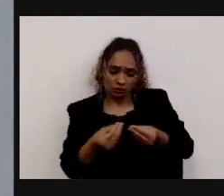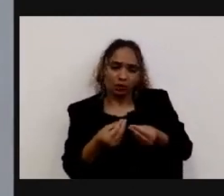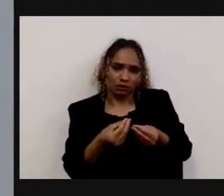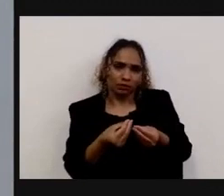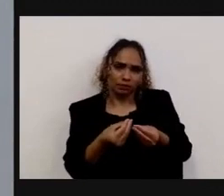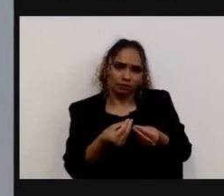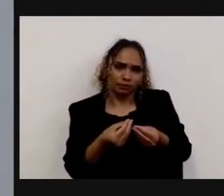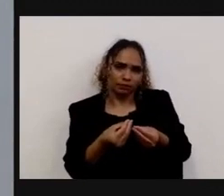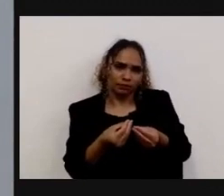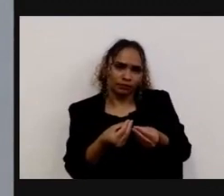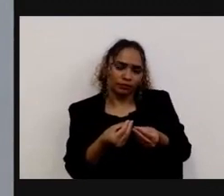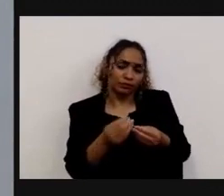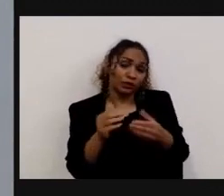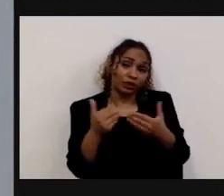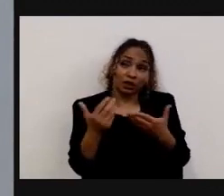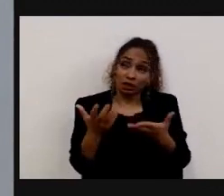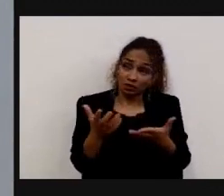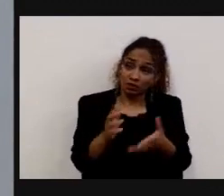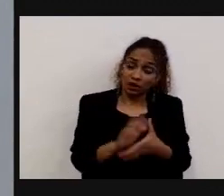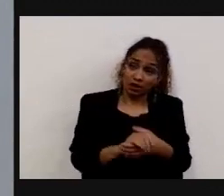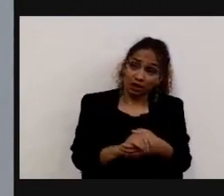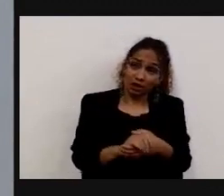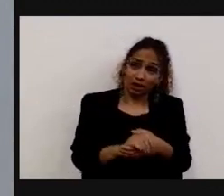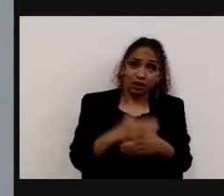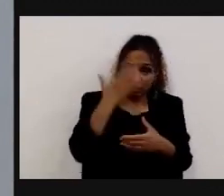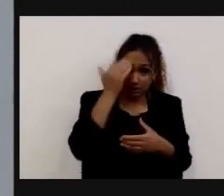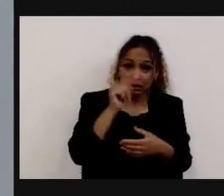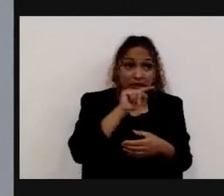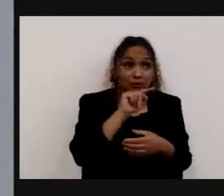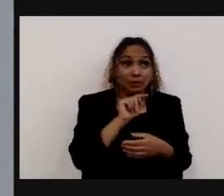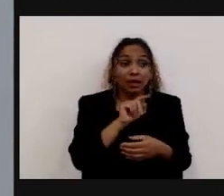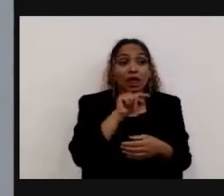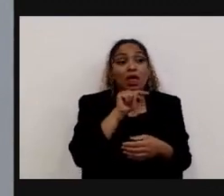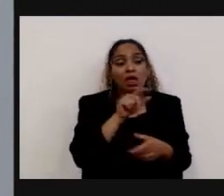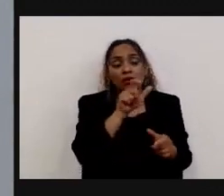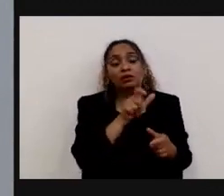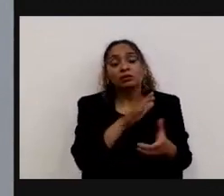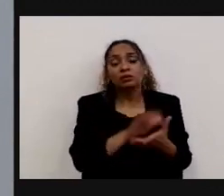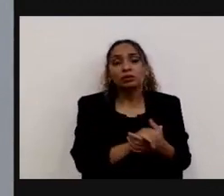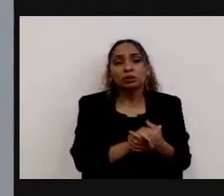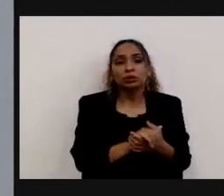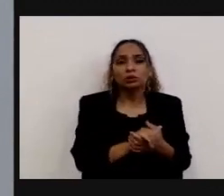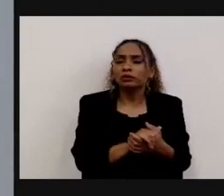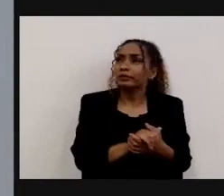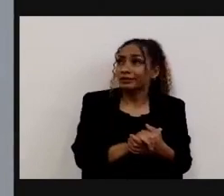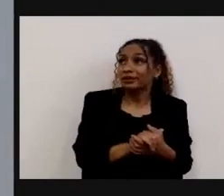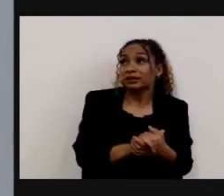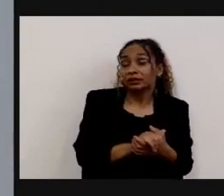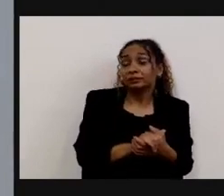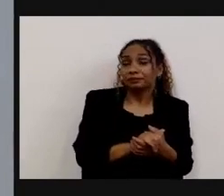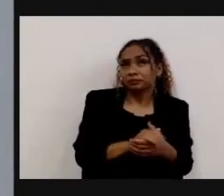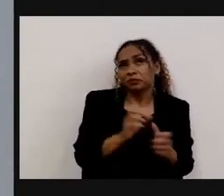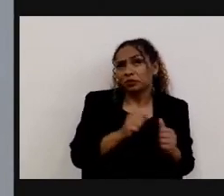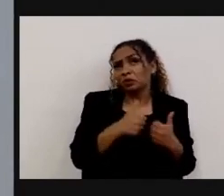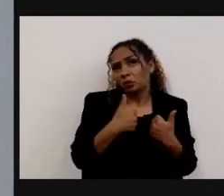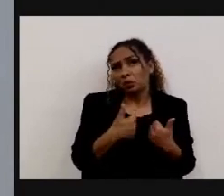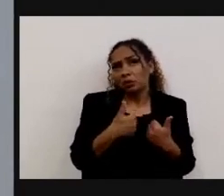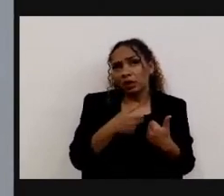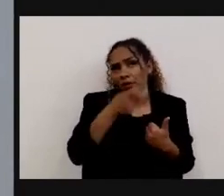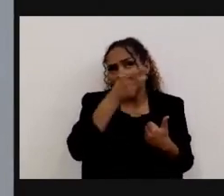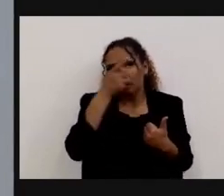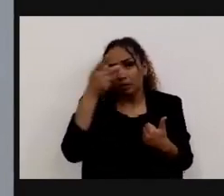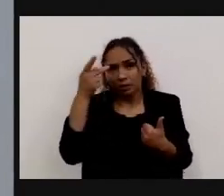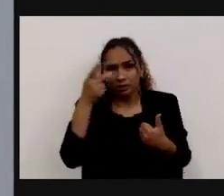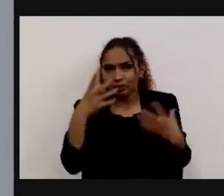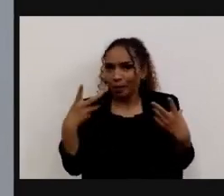cá E aí eu falei queria saber sobre ele e eu falei assim Ah tá é uma pessoa